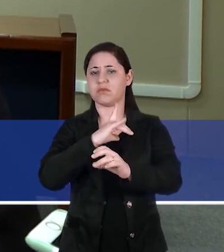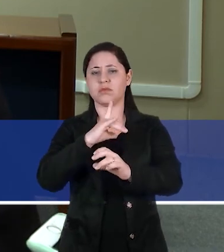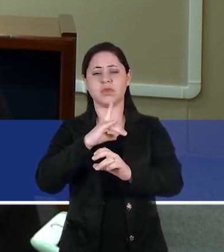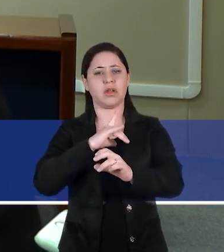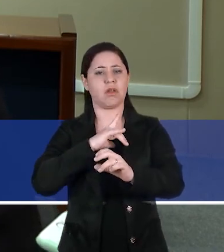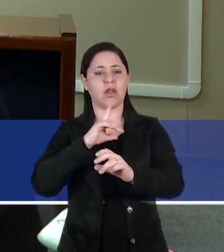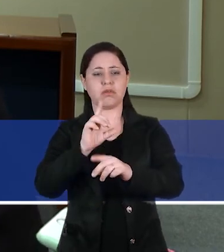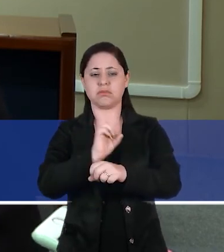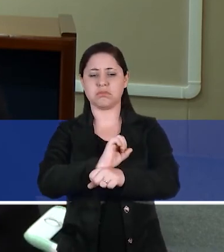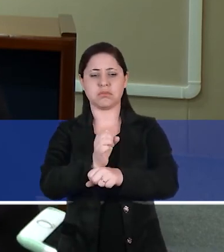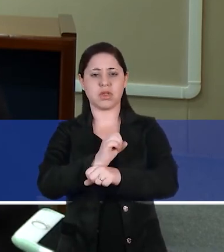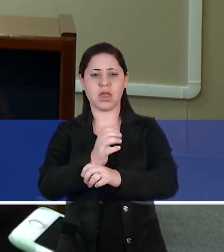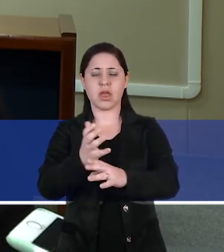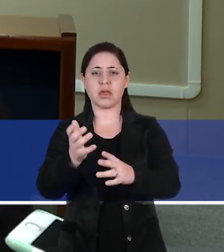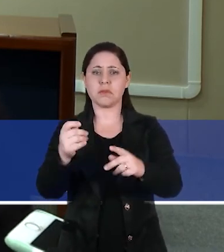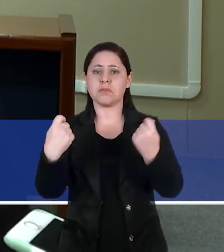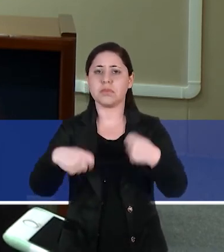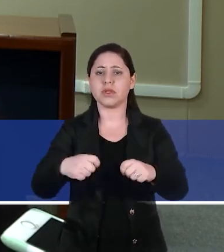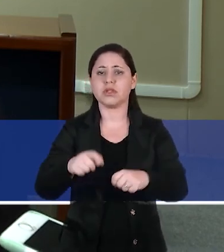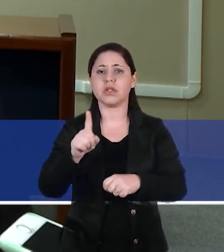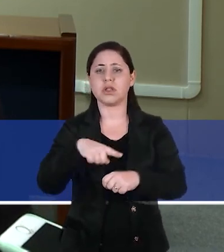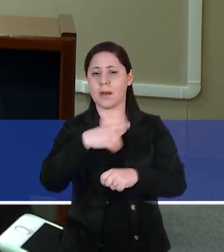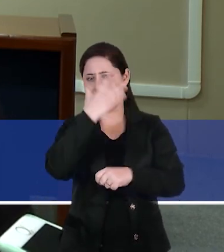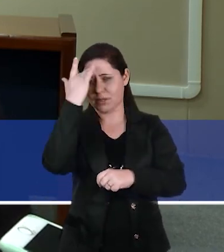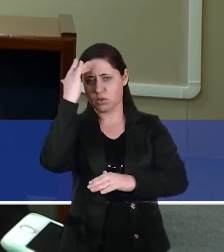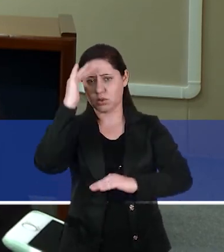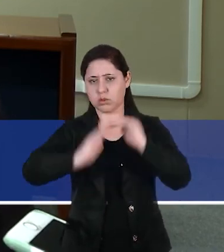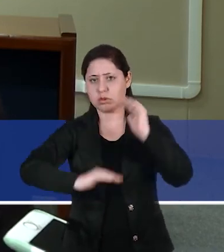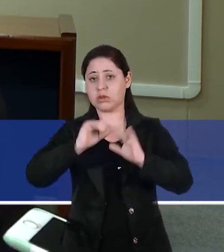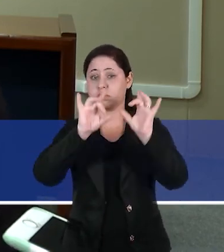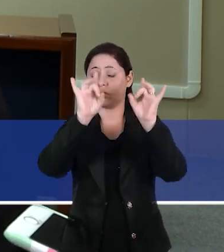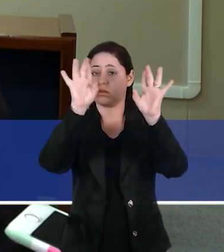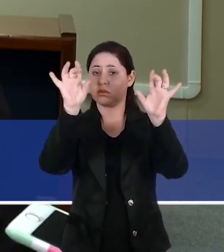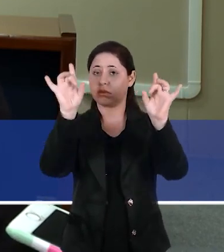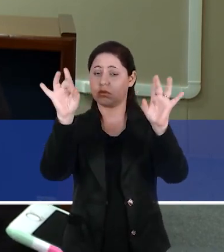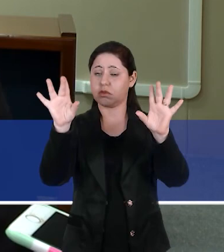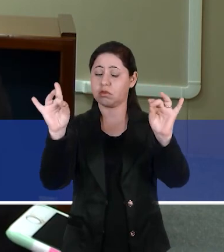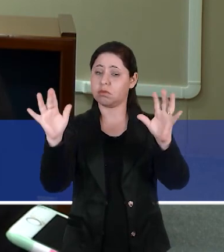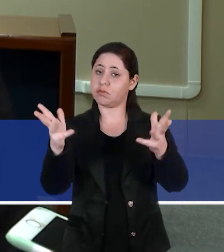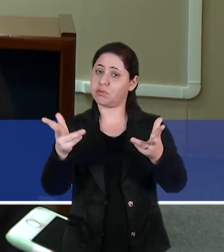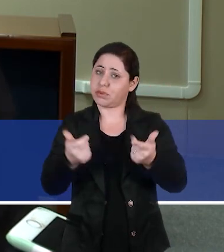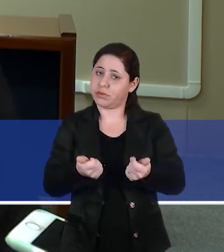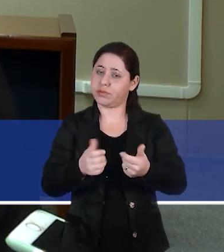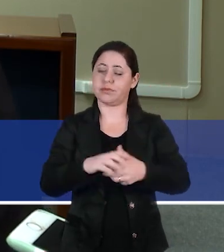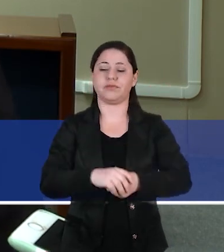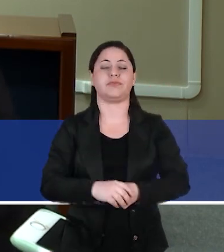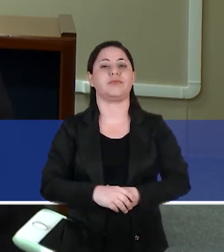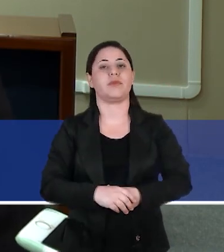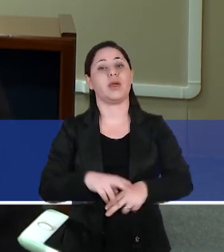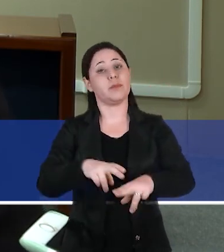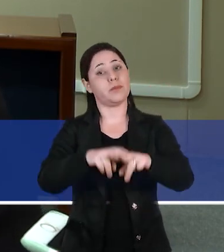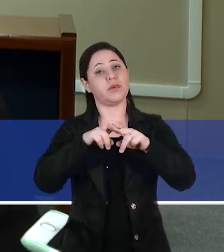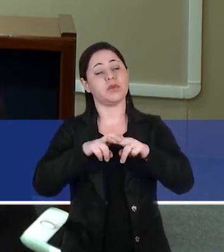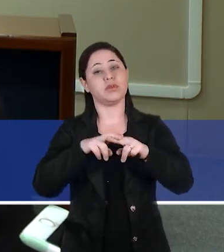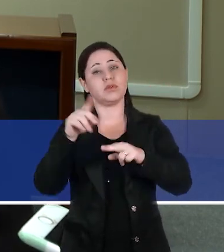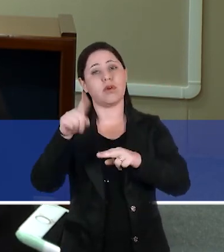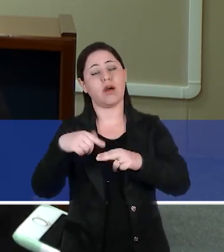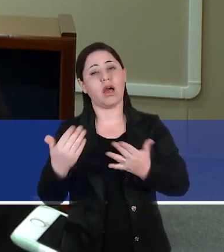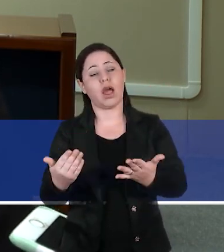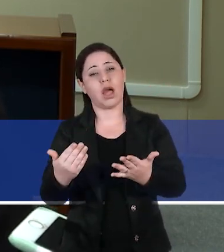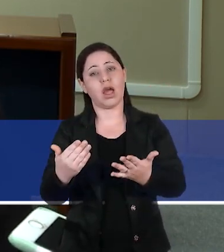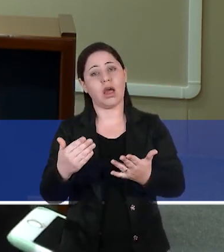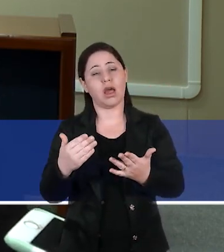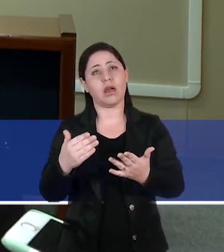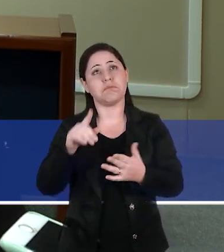que requerem aí pessoas especializadas, qualificadas nisso. Então,